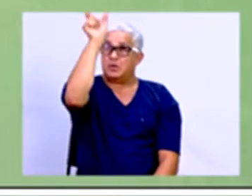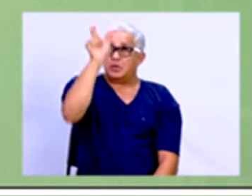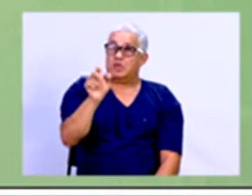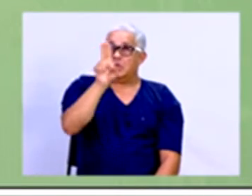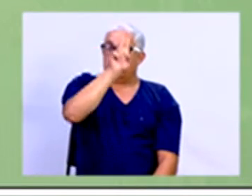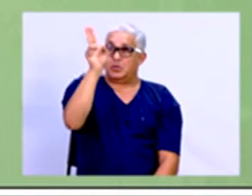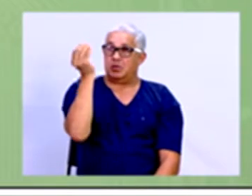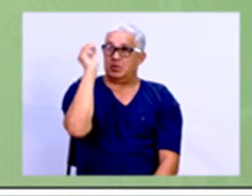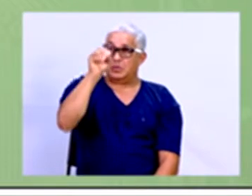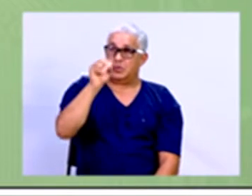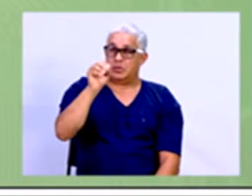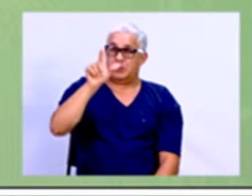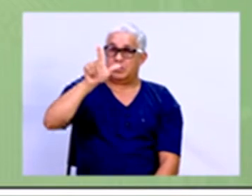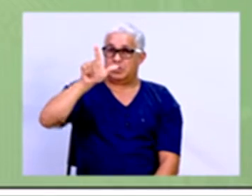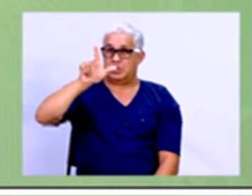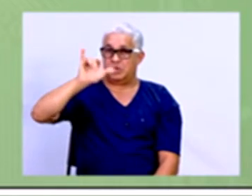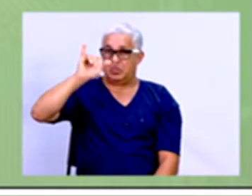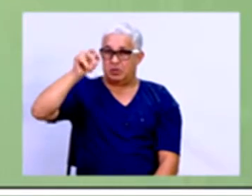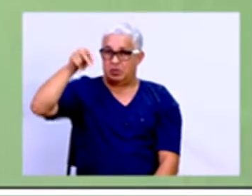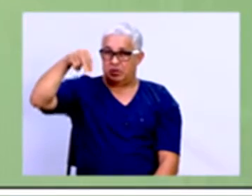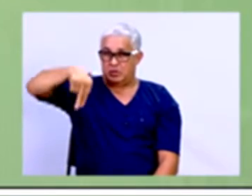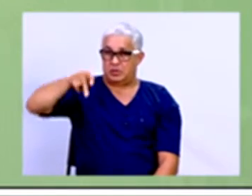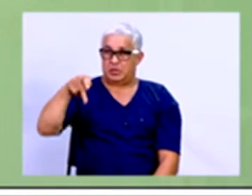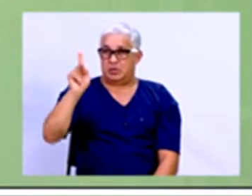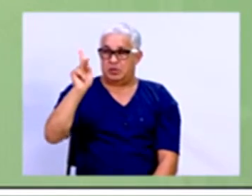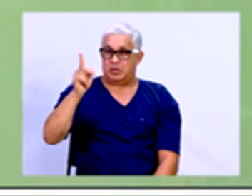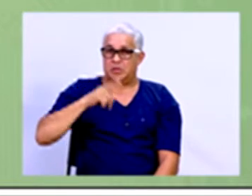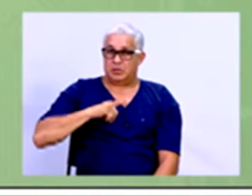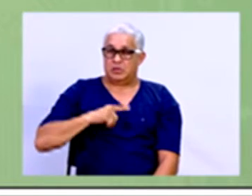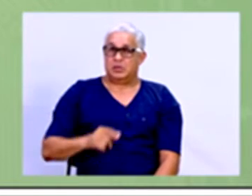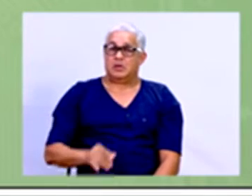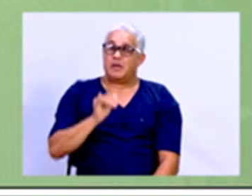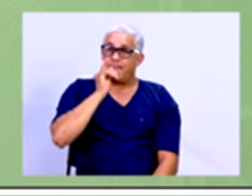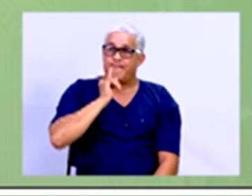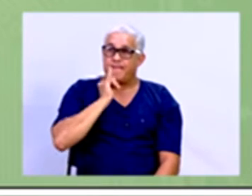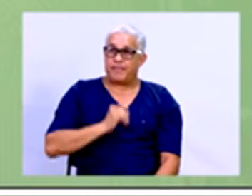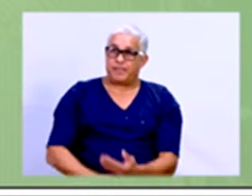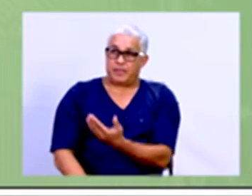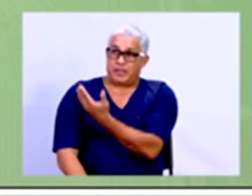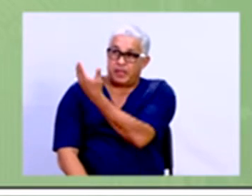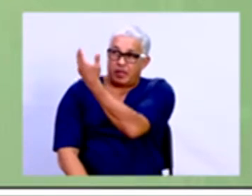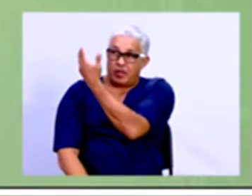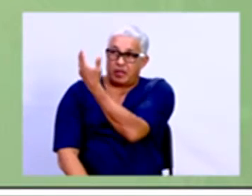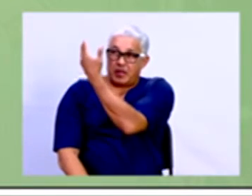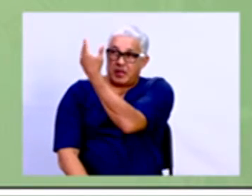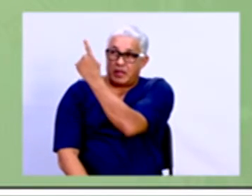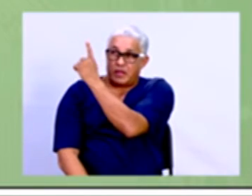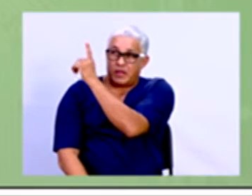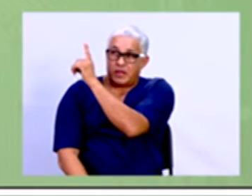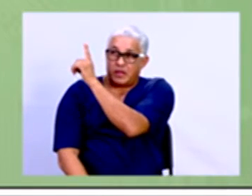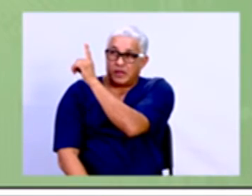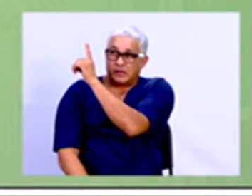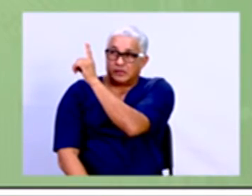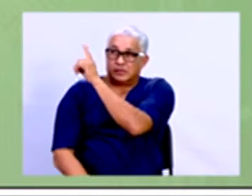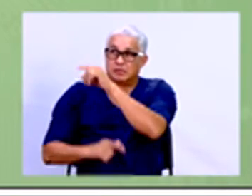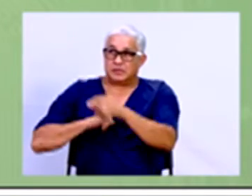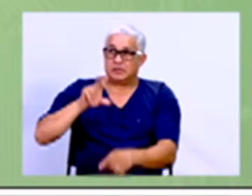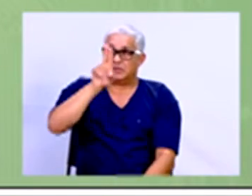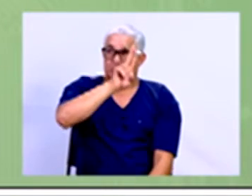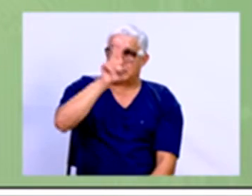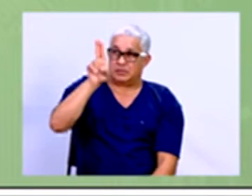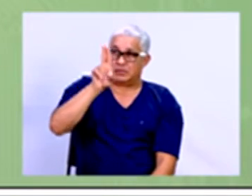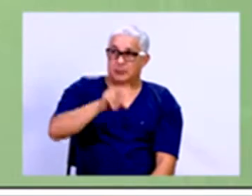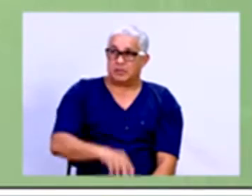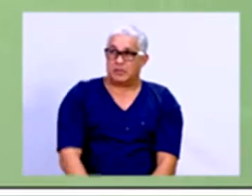um link lá, né? Ela passou até um link, certo? Então, por exemplo, aqui, ó, a gente tem aqui o nome, certo? Só que todas